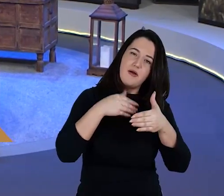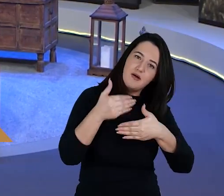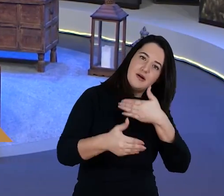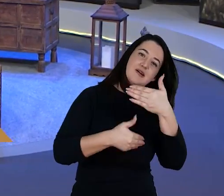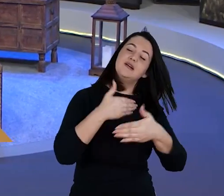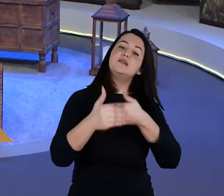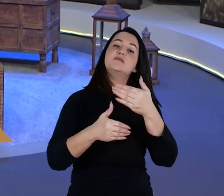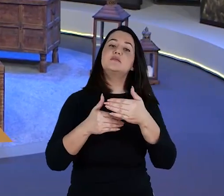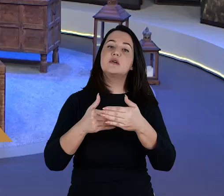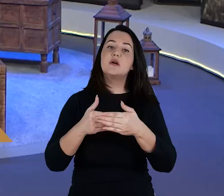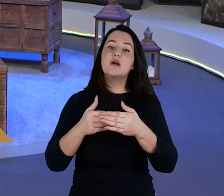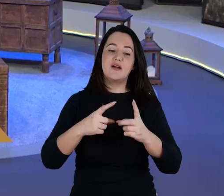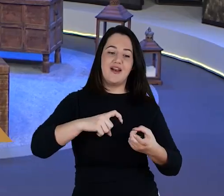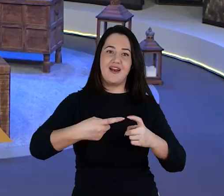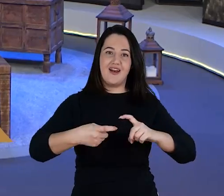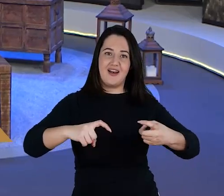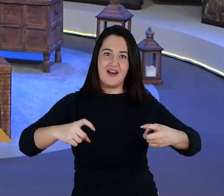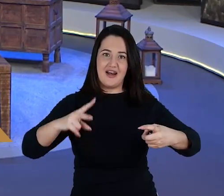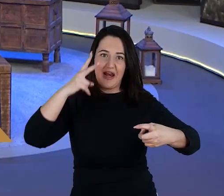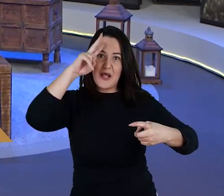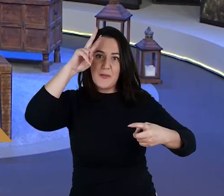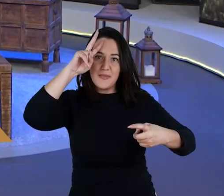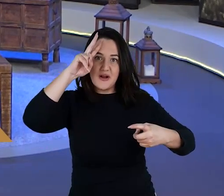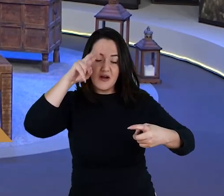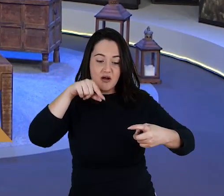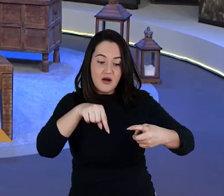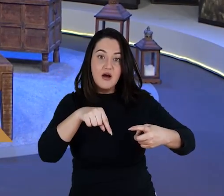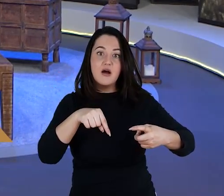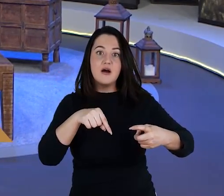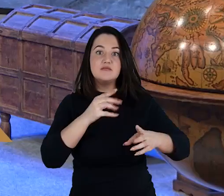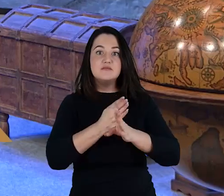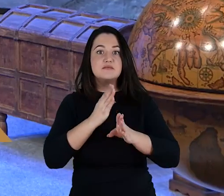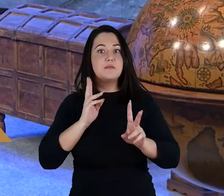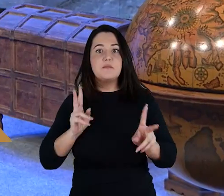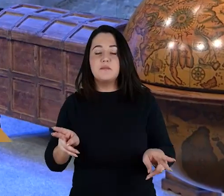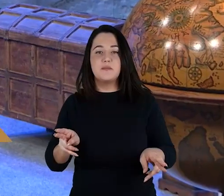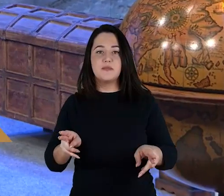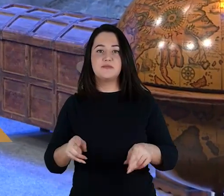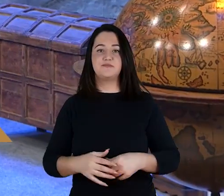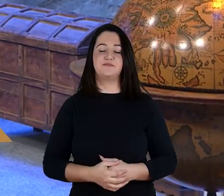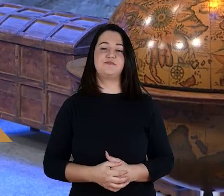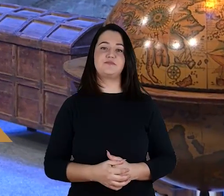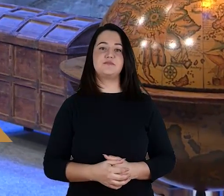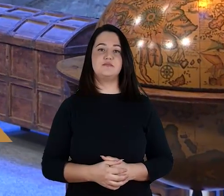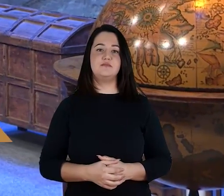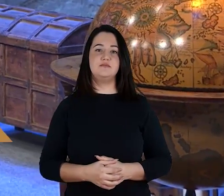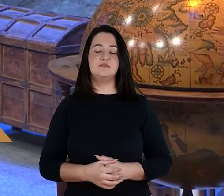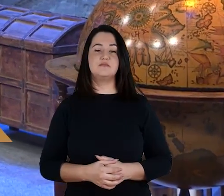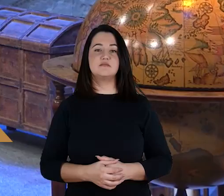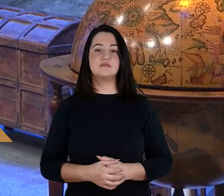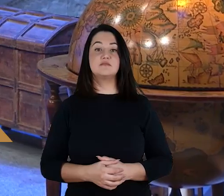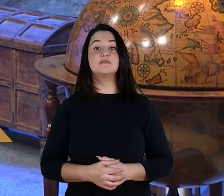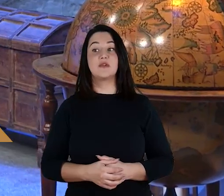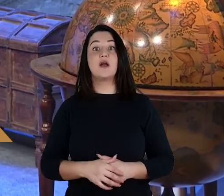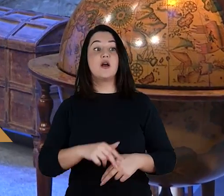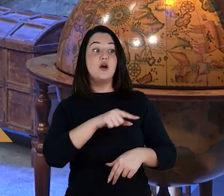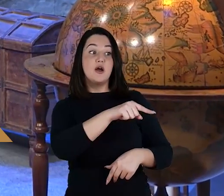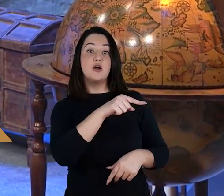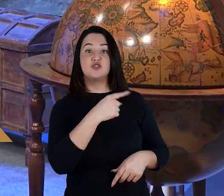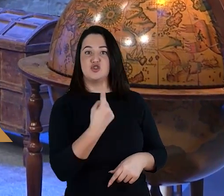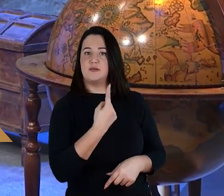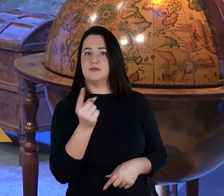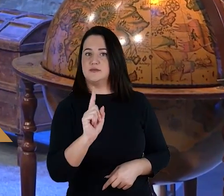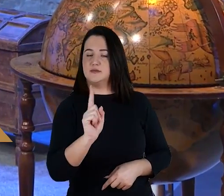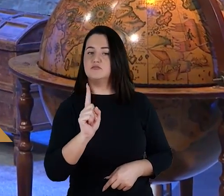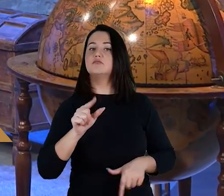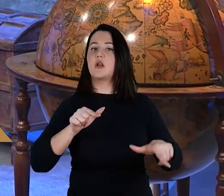dos hititas, pelo menos em sua maior parte, fossem decifrados. Assim, com a colaboração de outros colegas, o